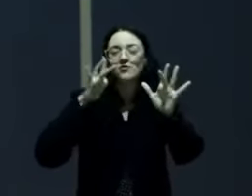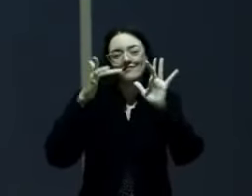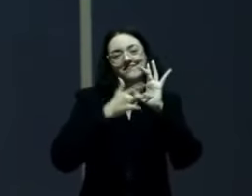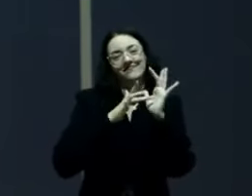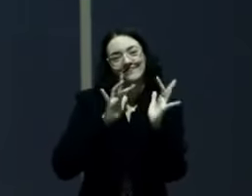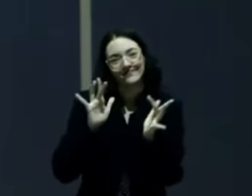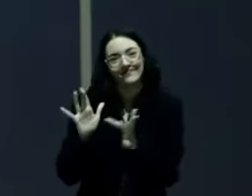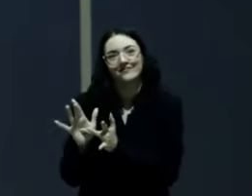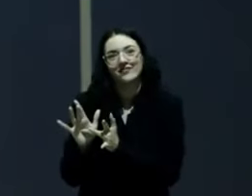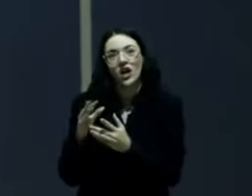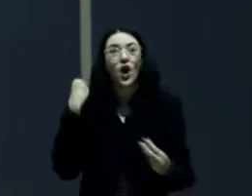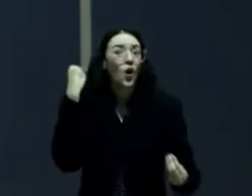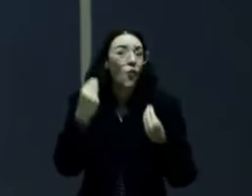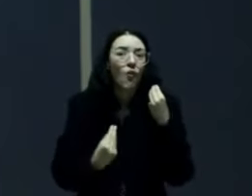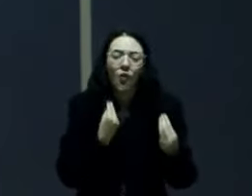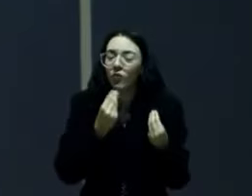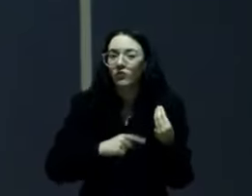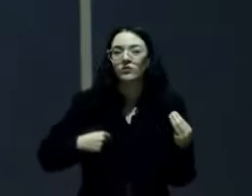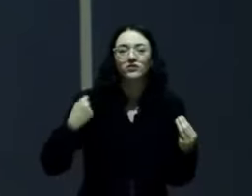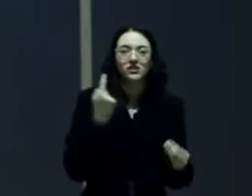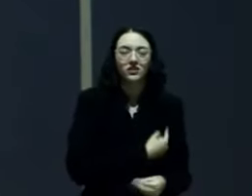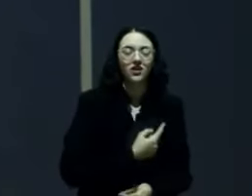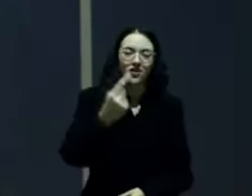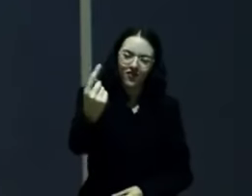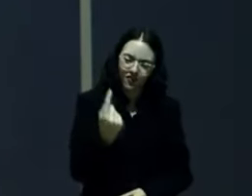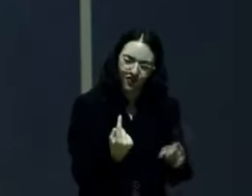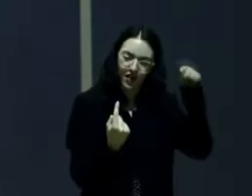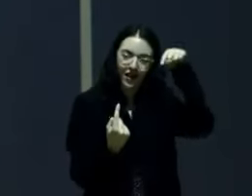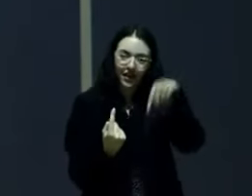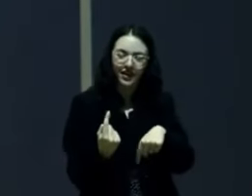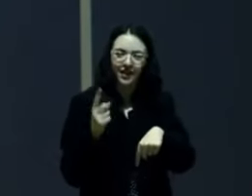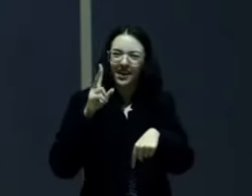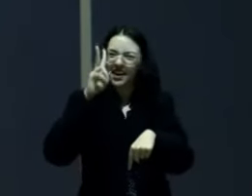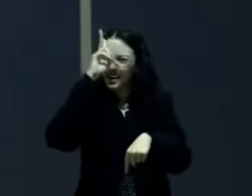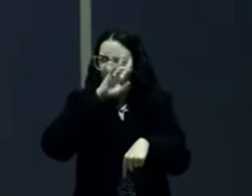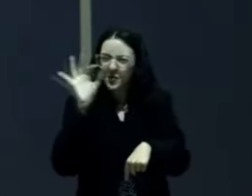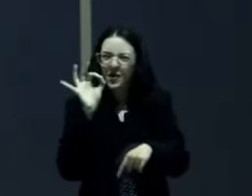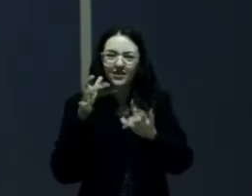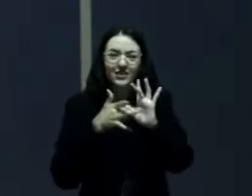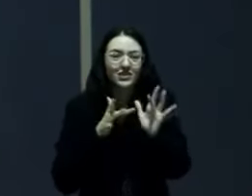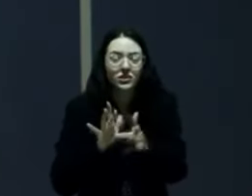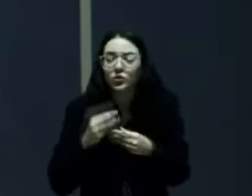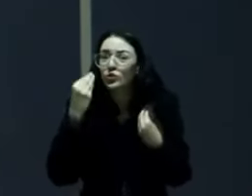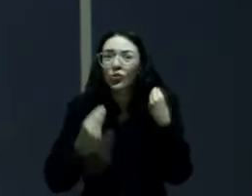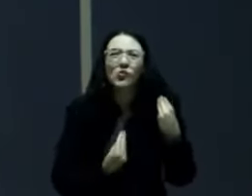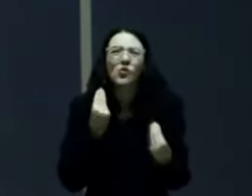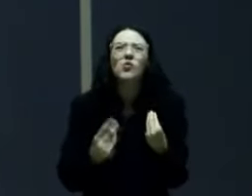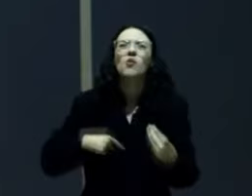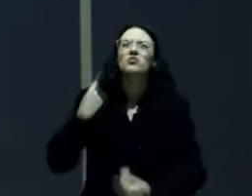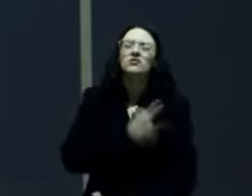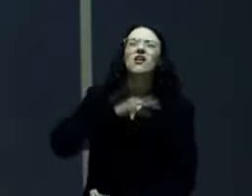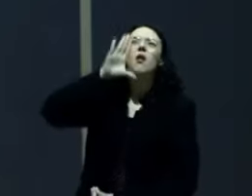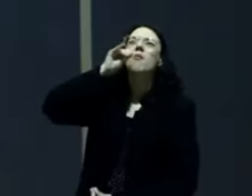É impossível estar aqui e não lembrar de Jesus. É impossível cantar, abrir o meu lábio, abrir o meu